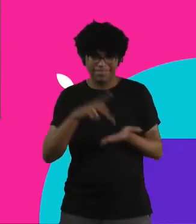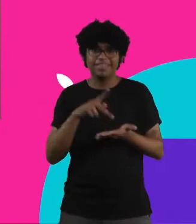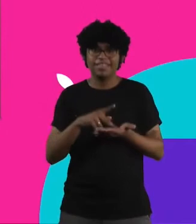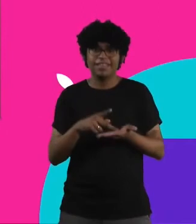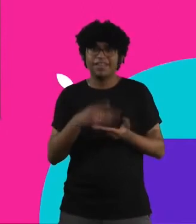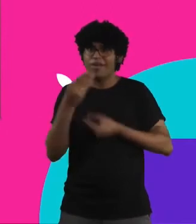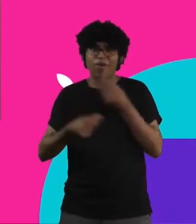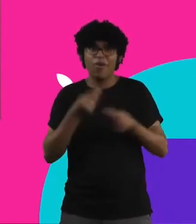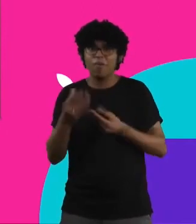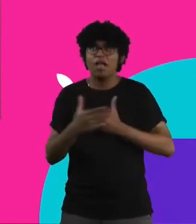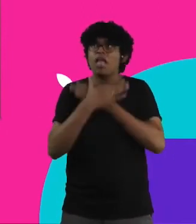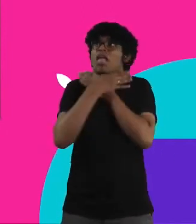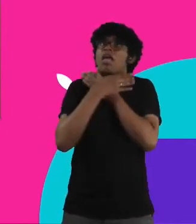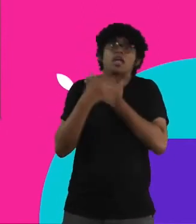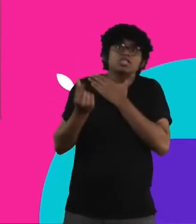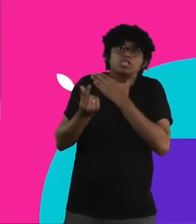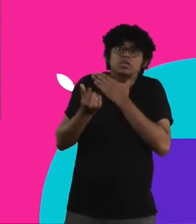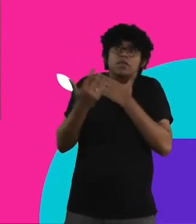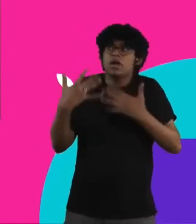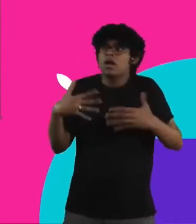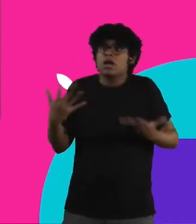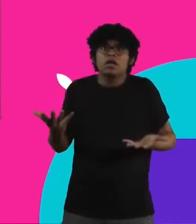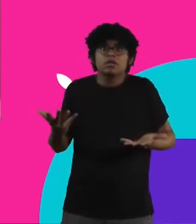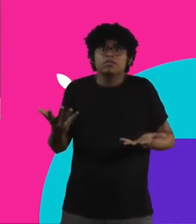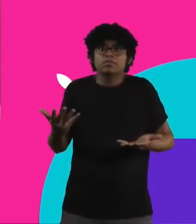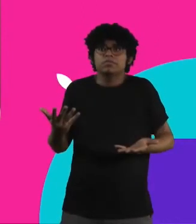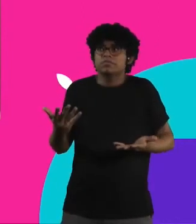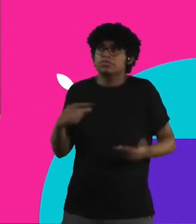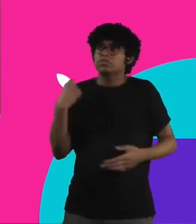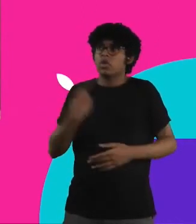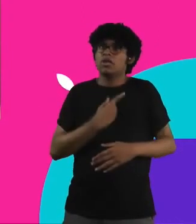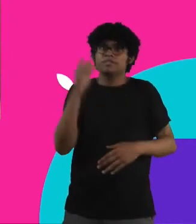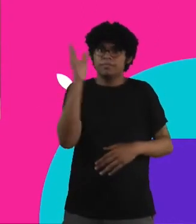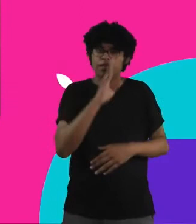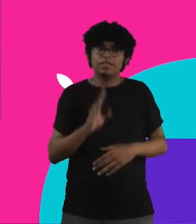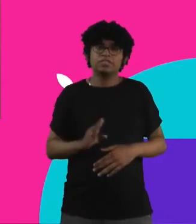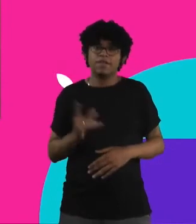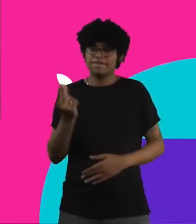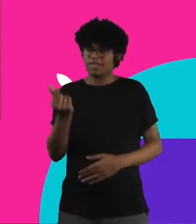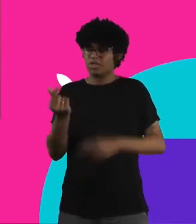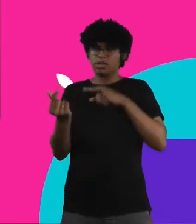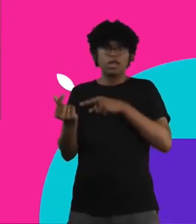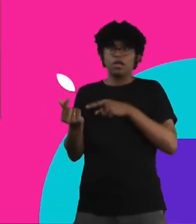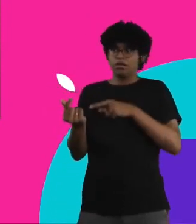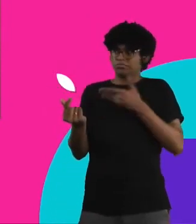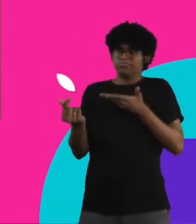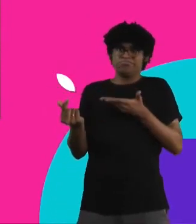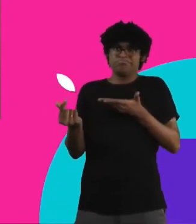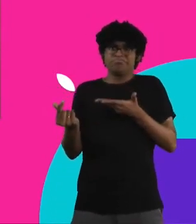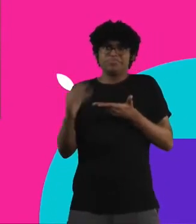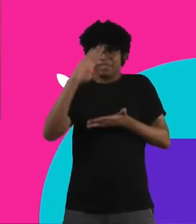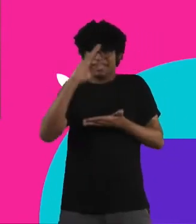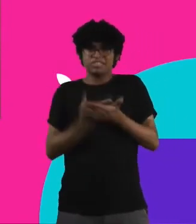tem dívidas? A gente trabalha com valores no Brasil, com spreads no Brasil, que são surreais, entendeu?